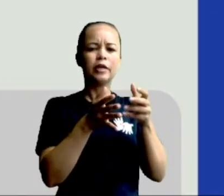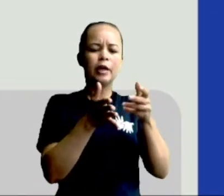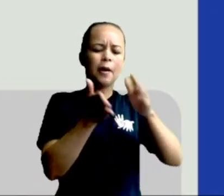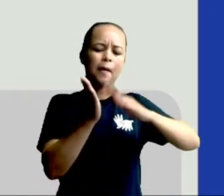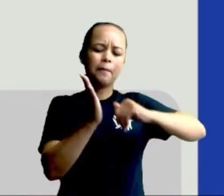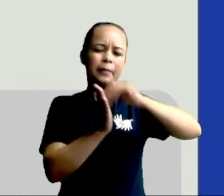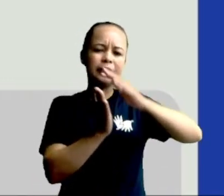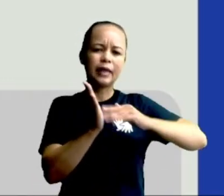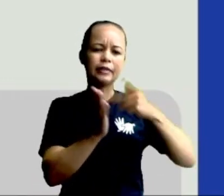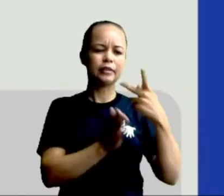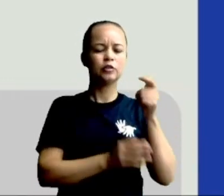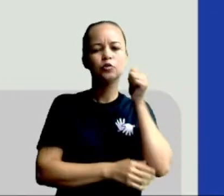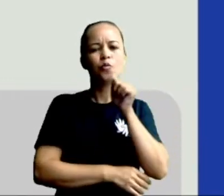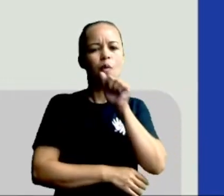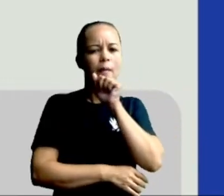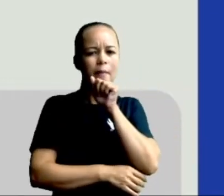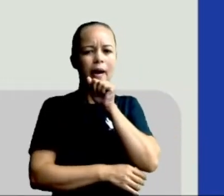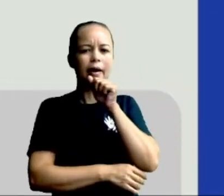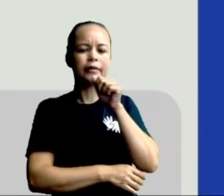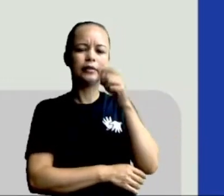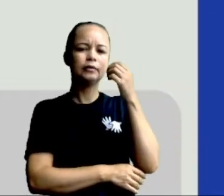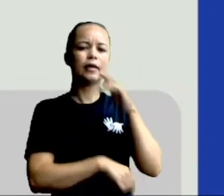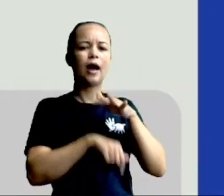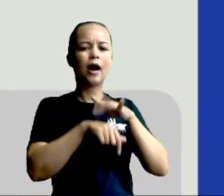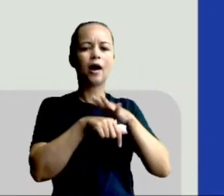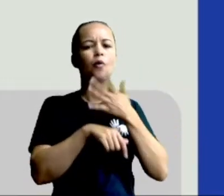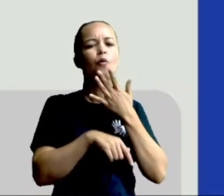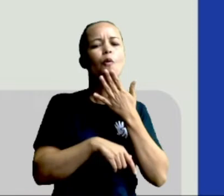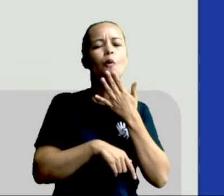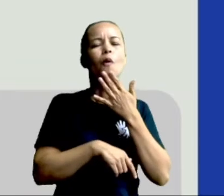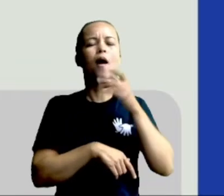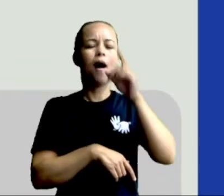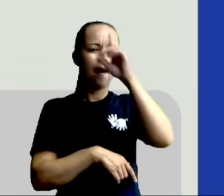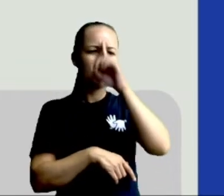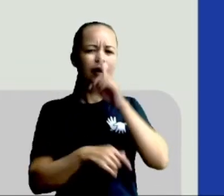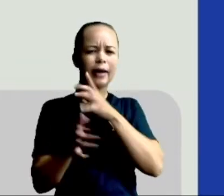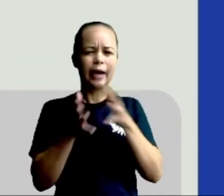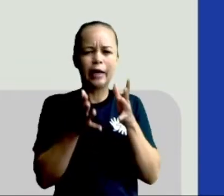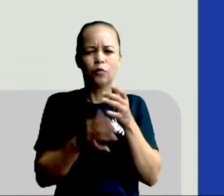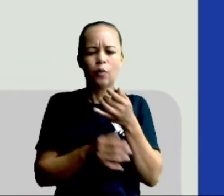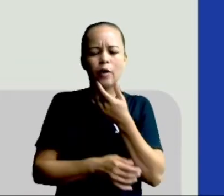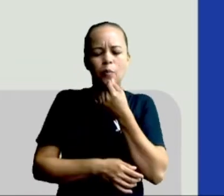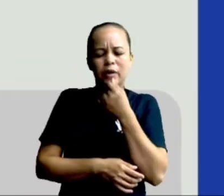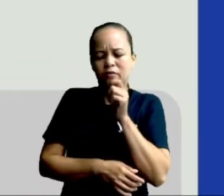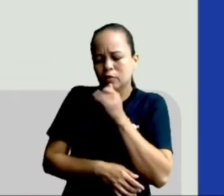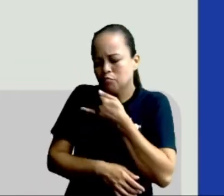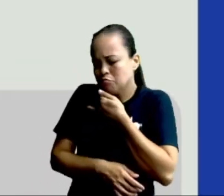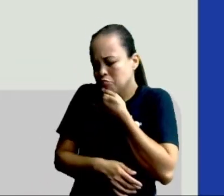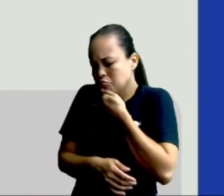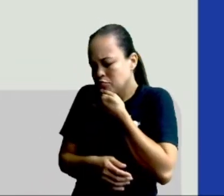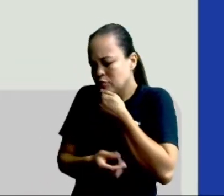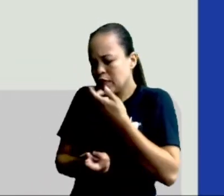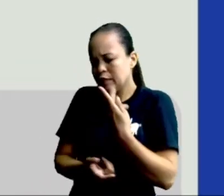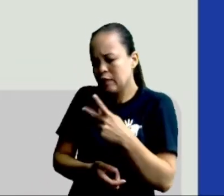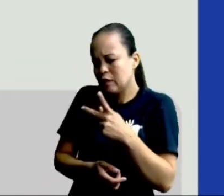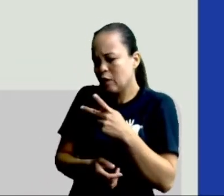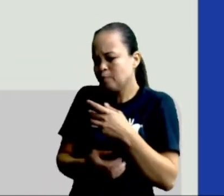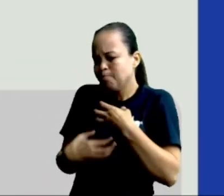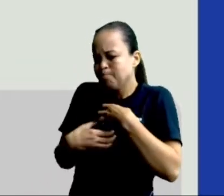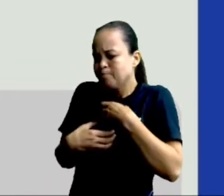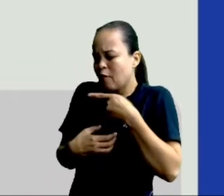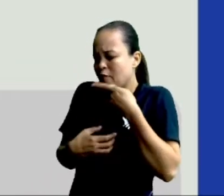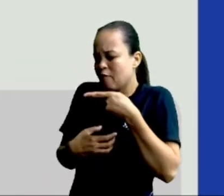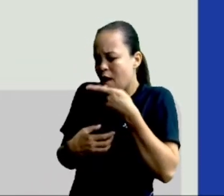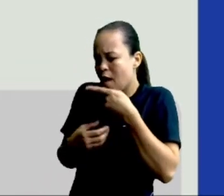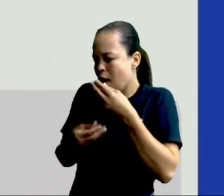Eno ficou entristecido. Uma tristeza fininha, que doía e doía. E ele sem saber falar por quê.